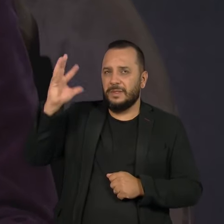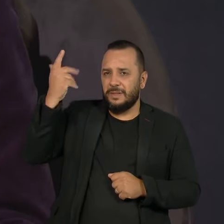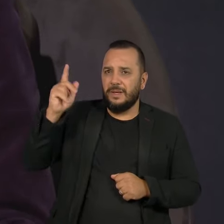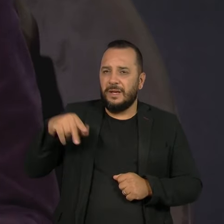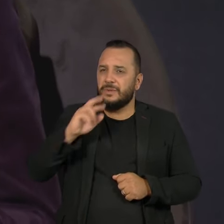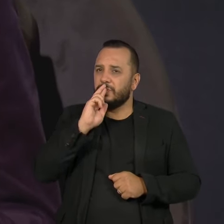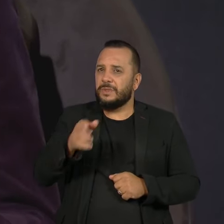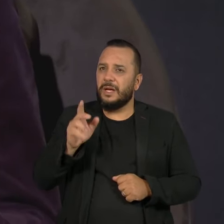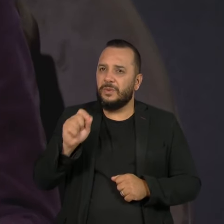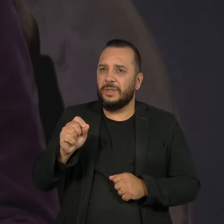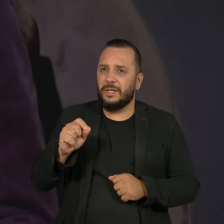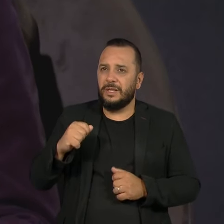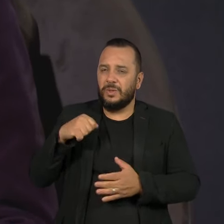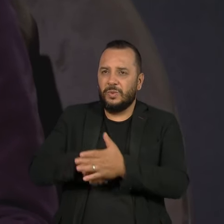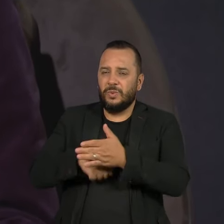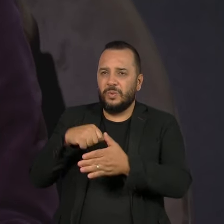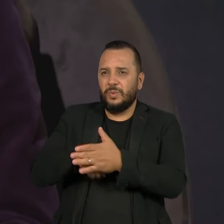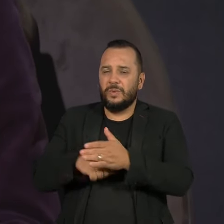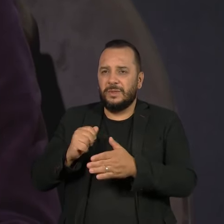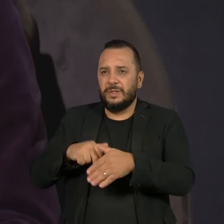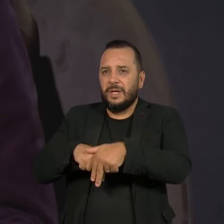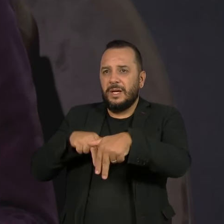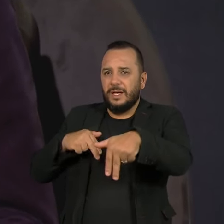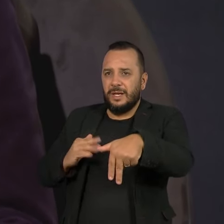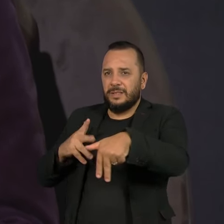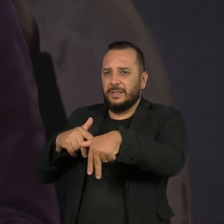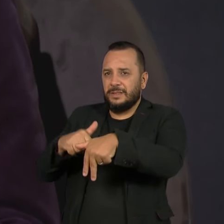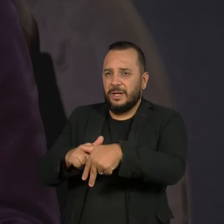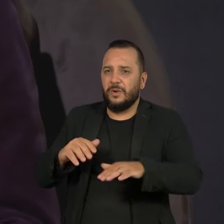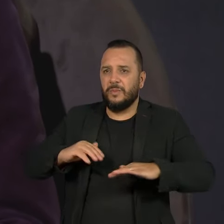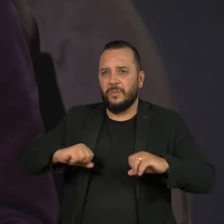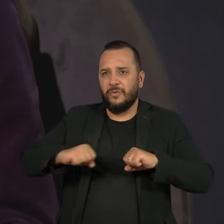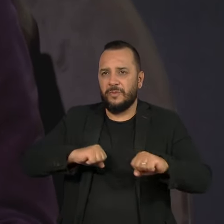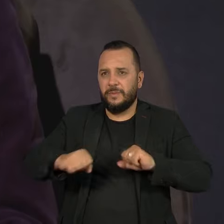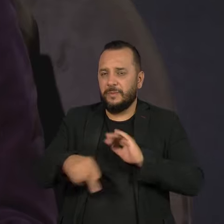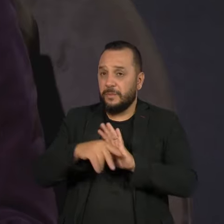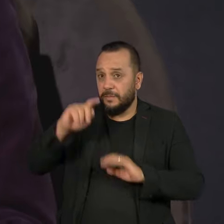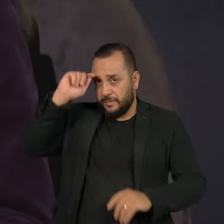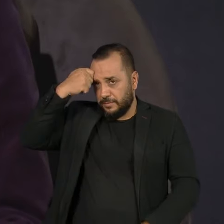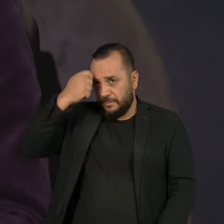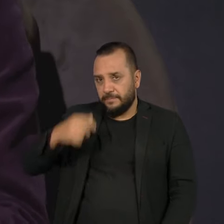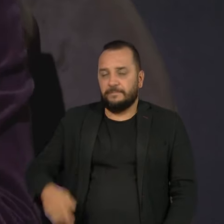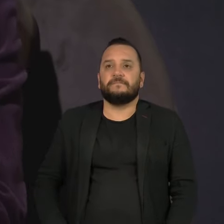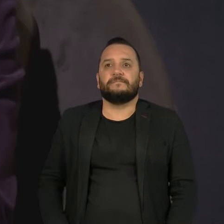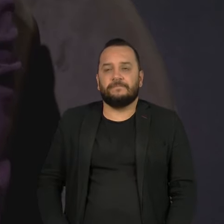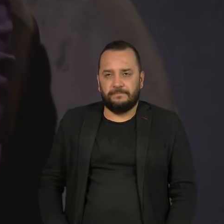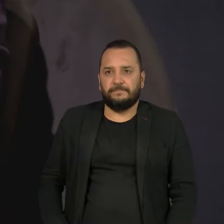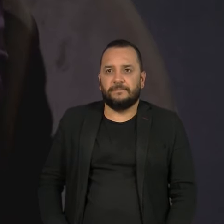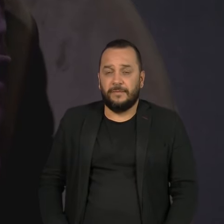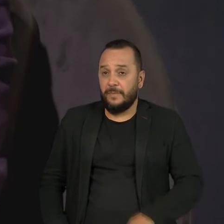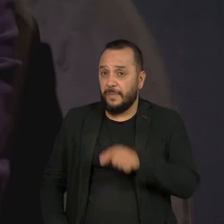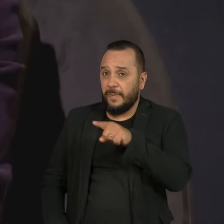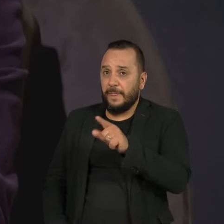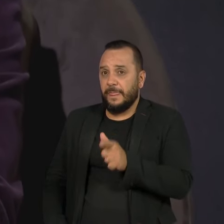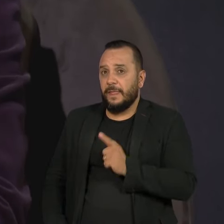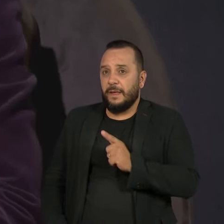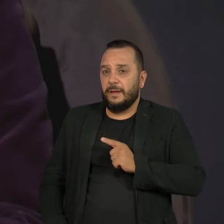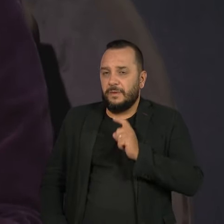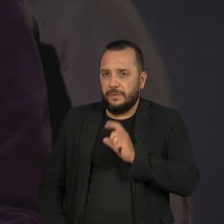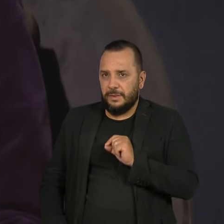uma luta ancestral do movimento negro. Então, você ter